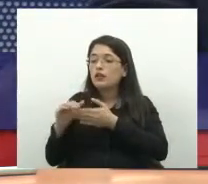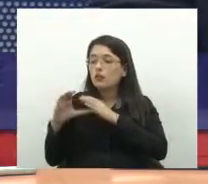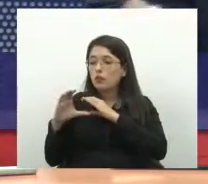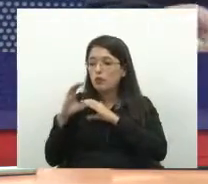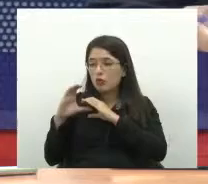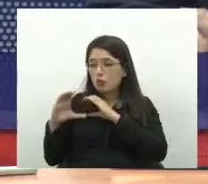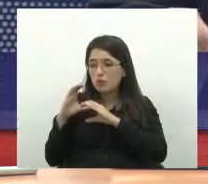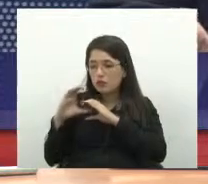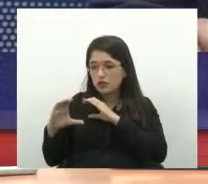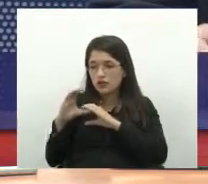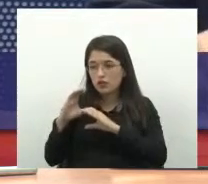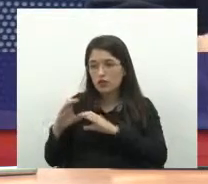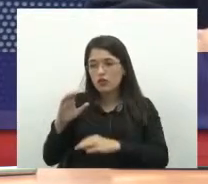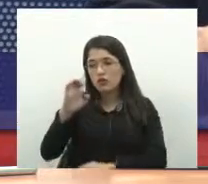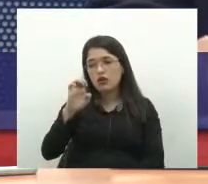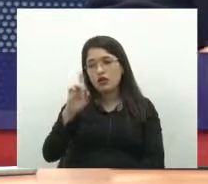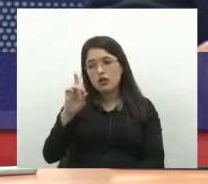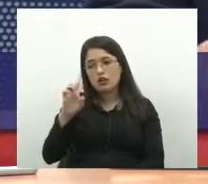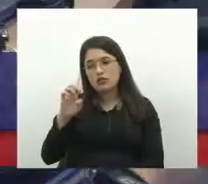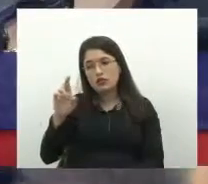Éder Pascoal.